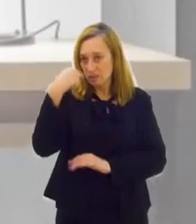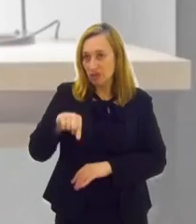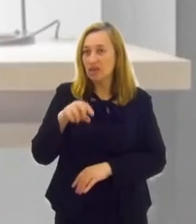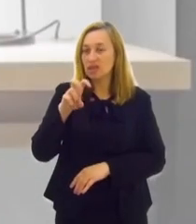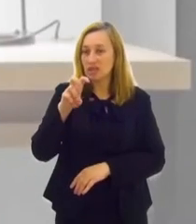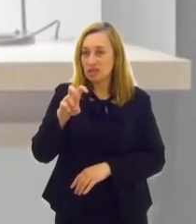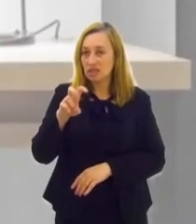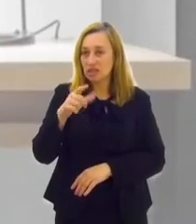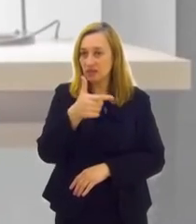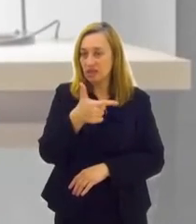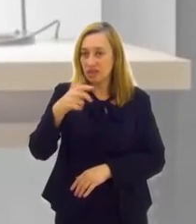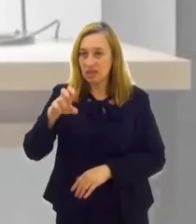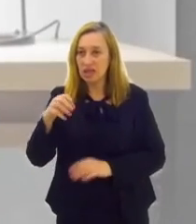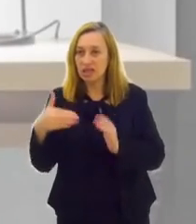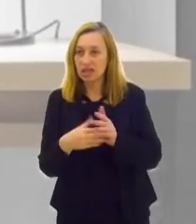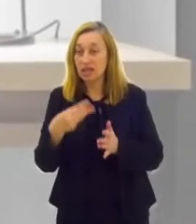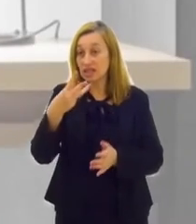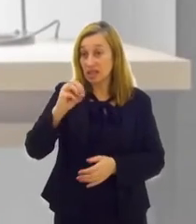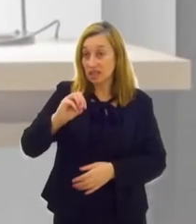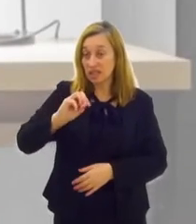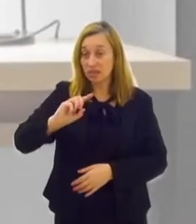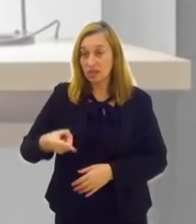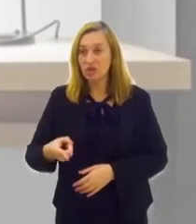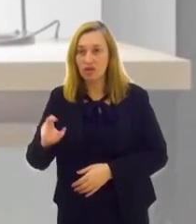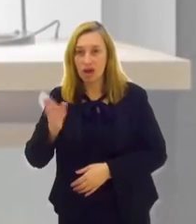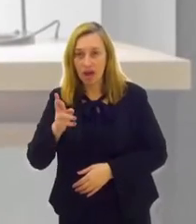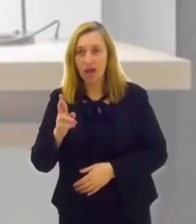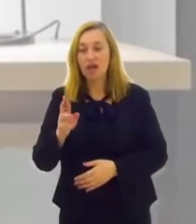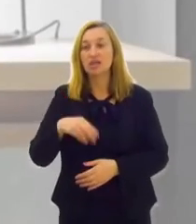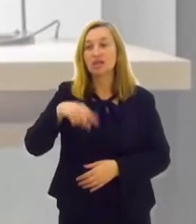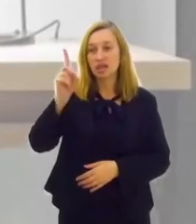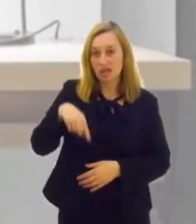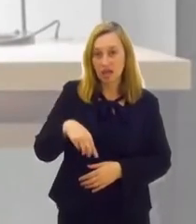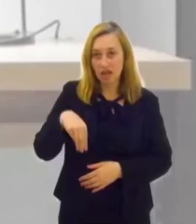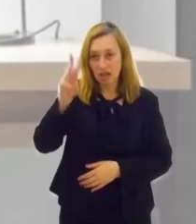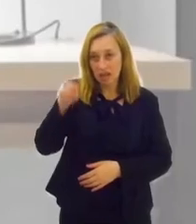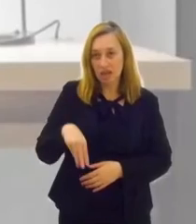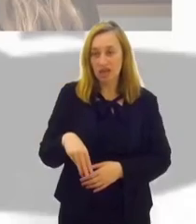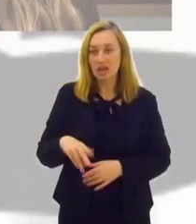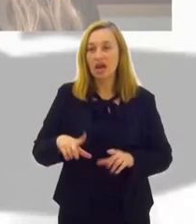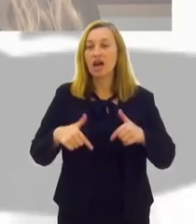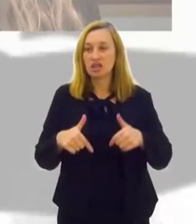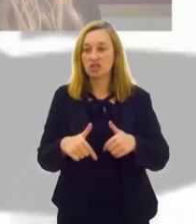É de 5 a 30 mil reais a multa para quem infringir essas proibições.